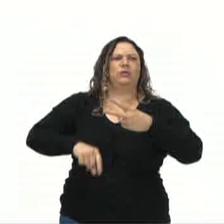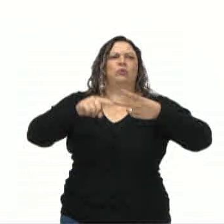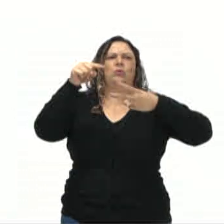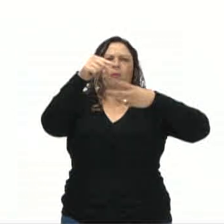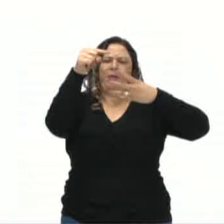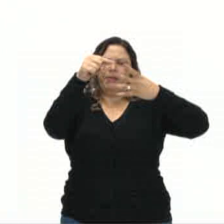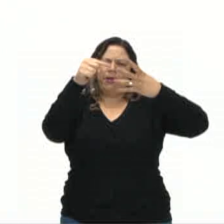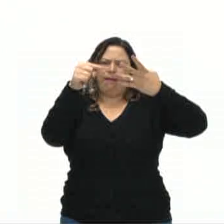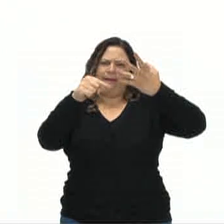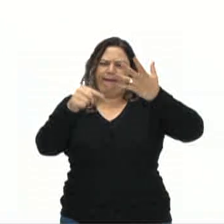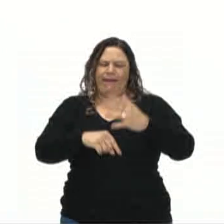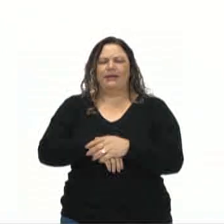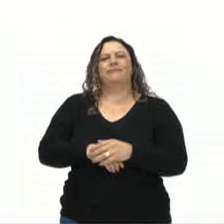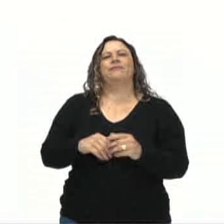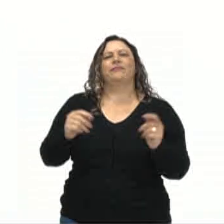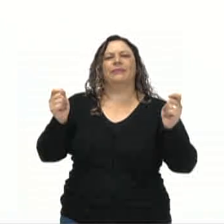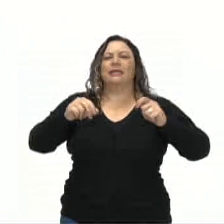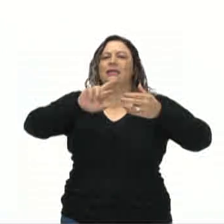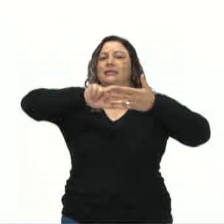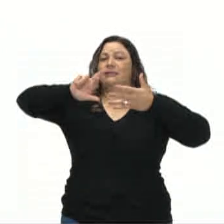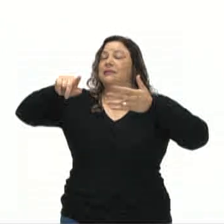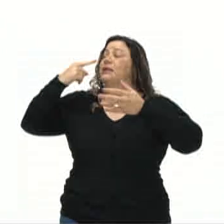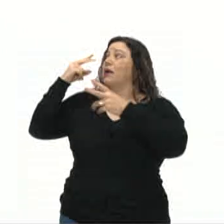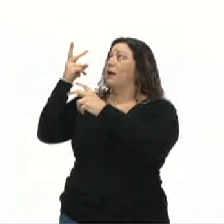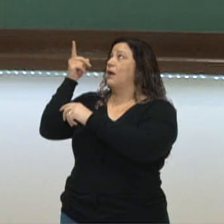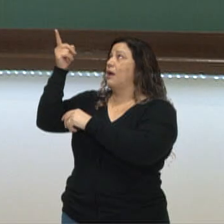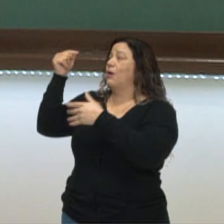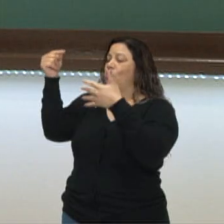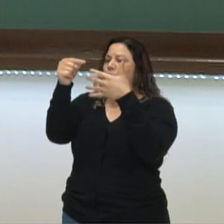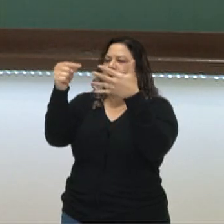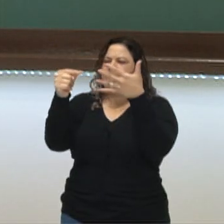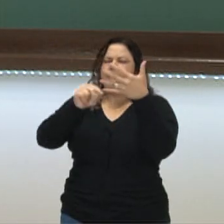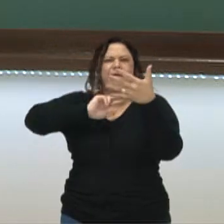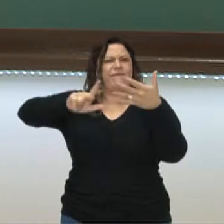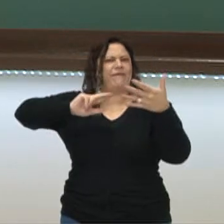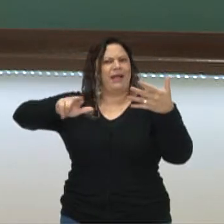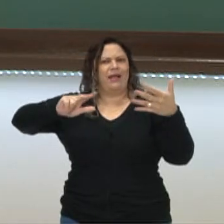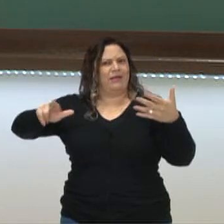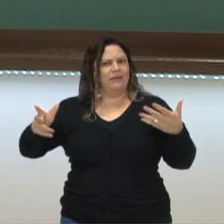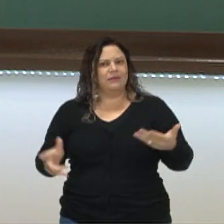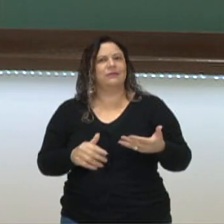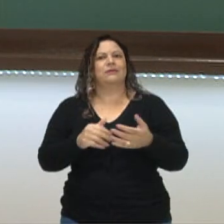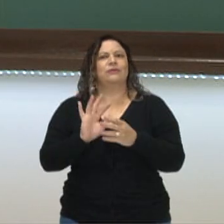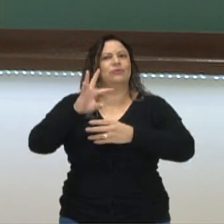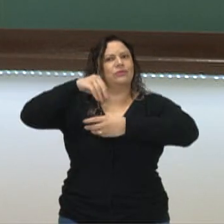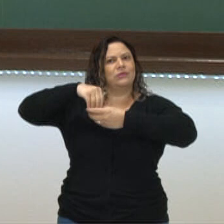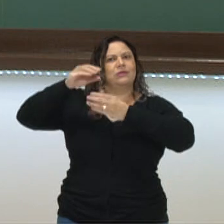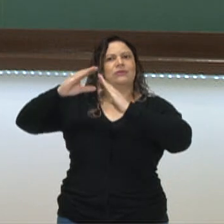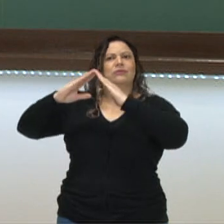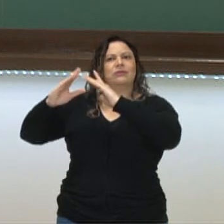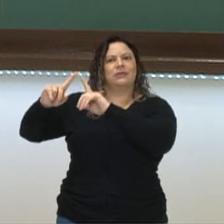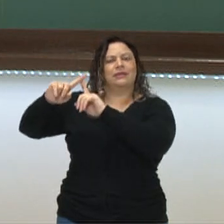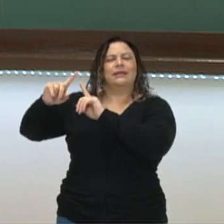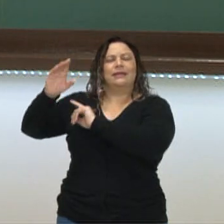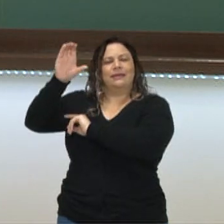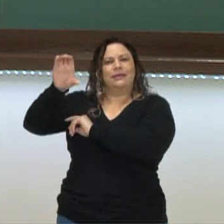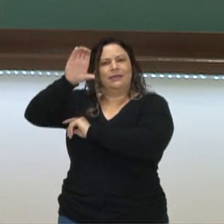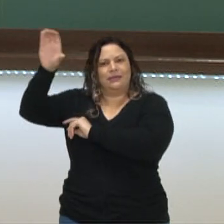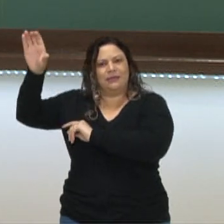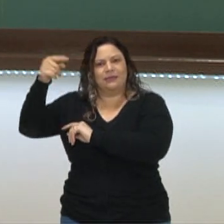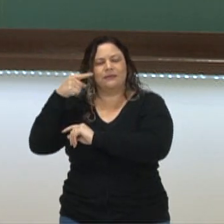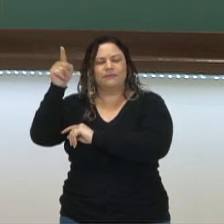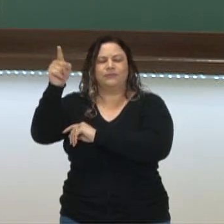as carmelitas e os agostinianos. Então veja, naquele período, todo o conhecimento estava presente